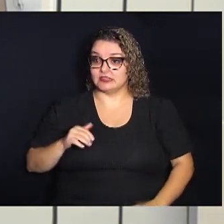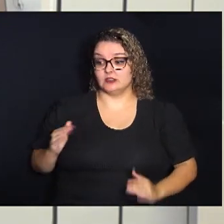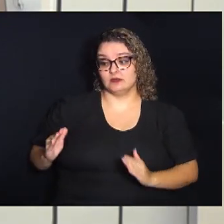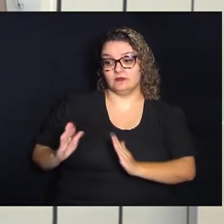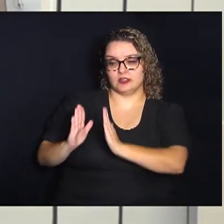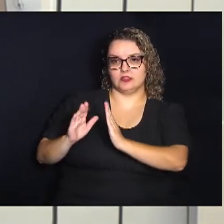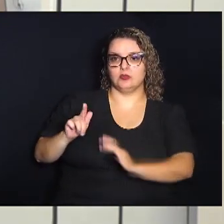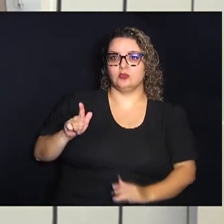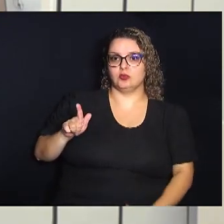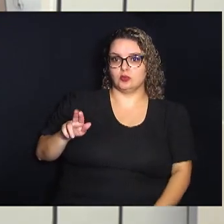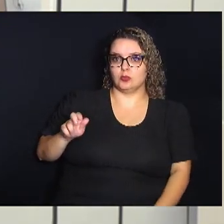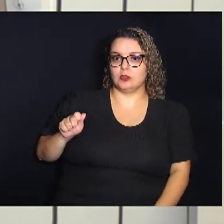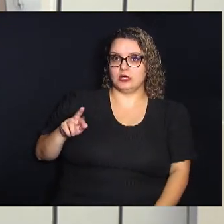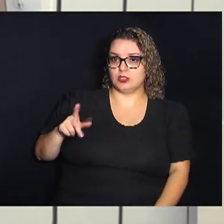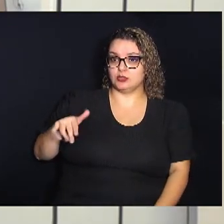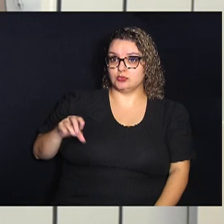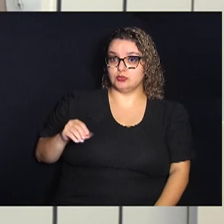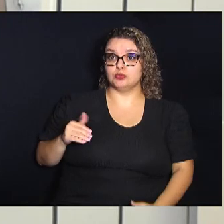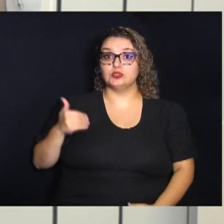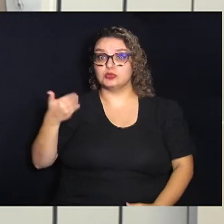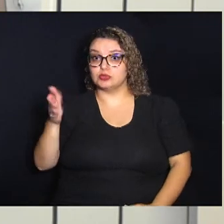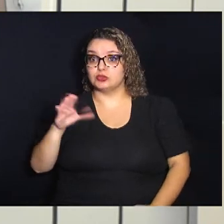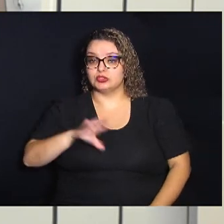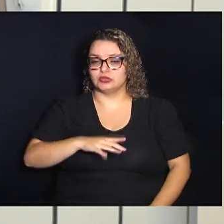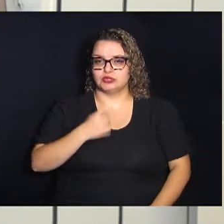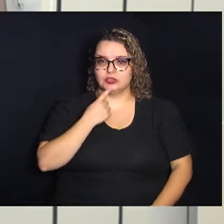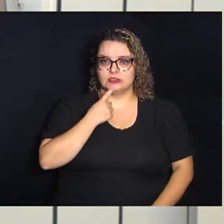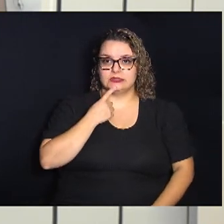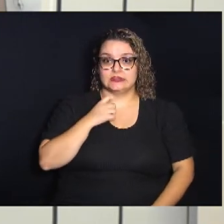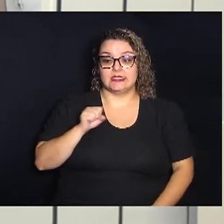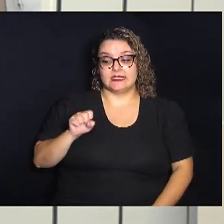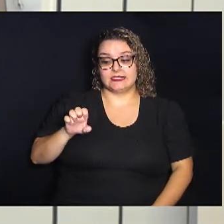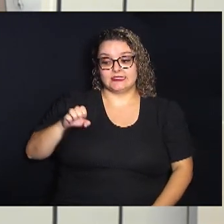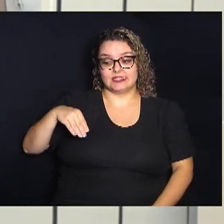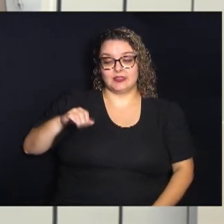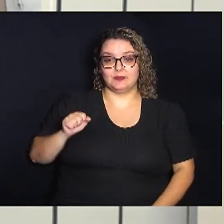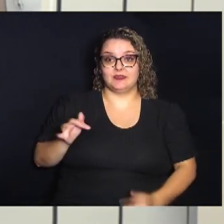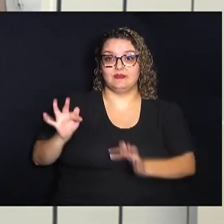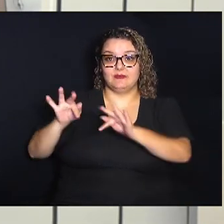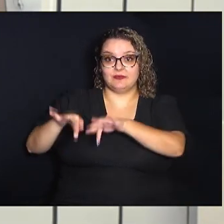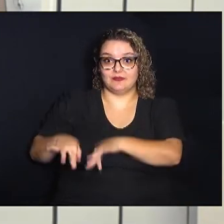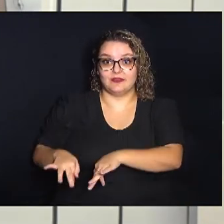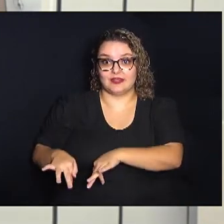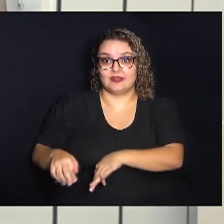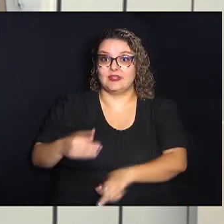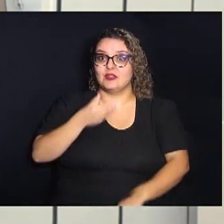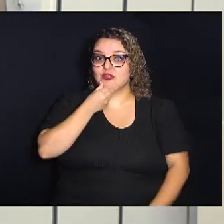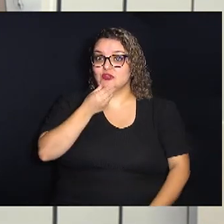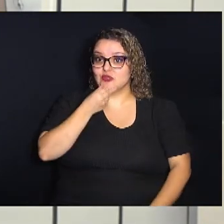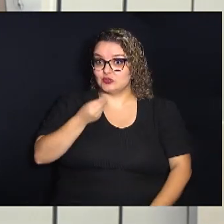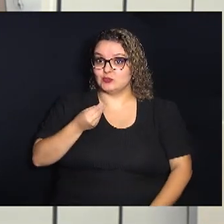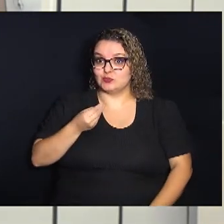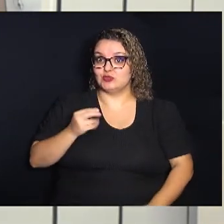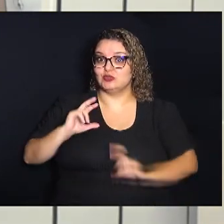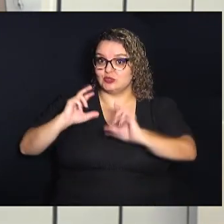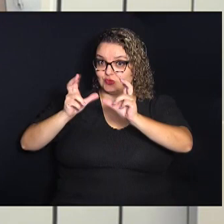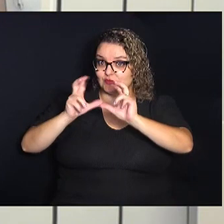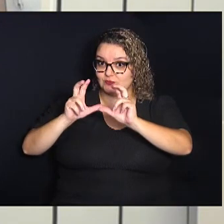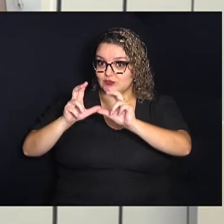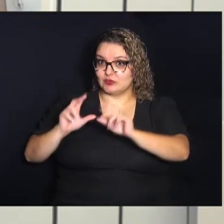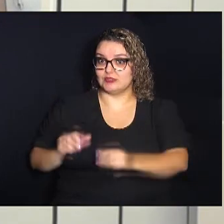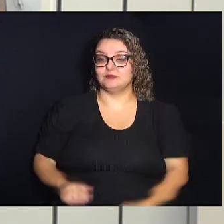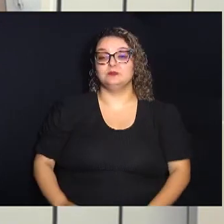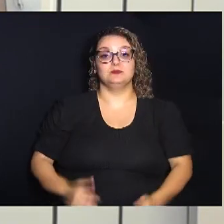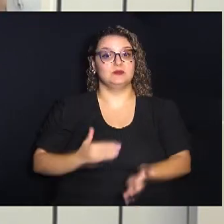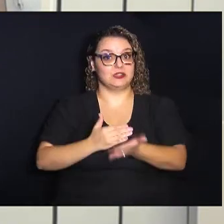de casa na primeira partida da semifinal da Superliga Masculina de Vôlei. É jogo importante, então